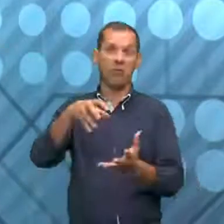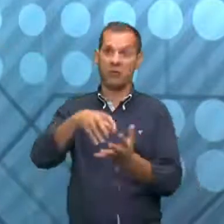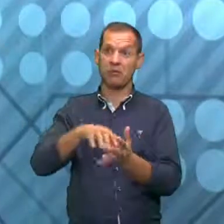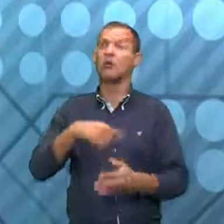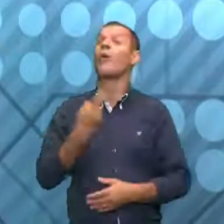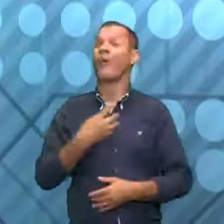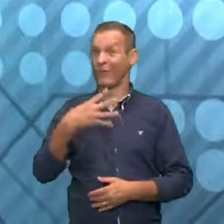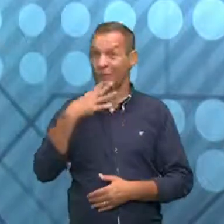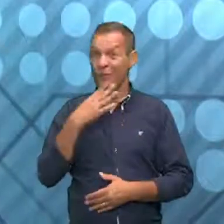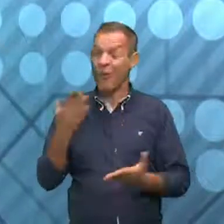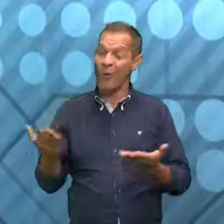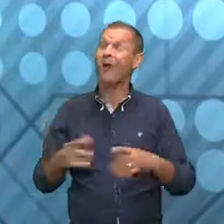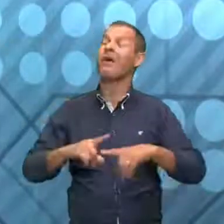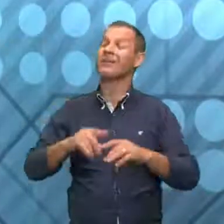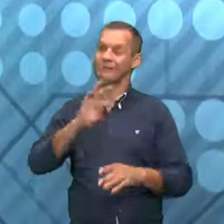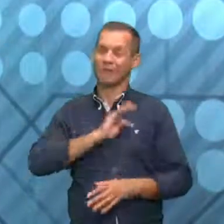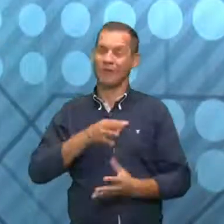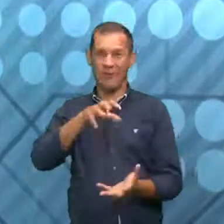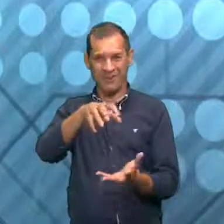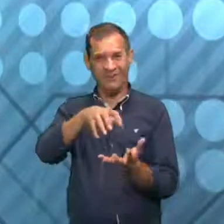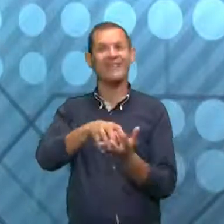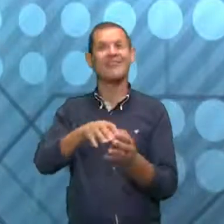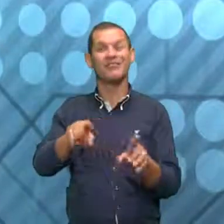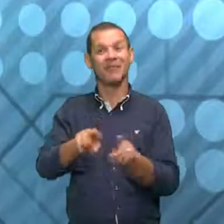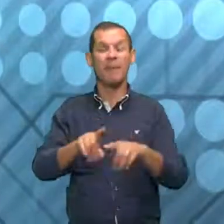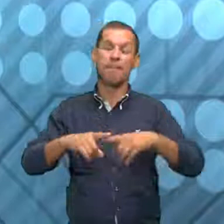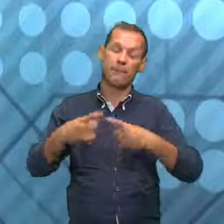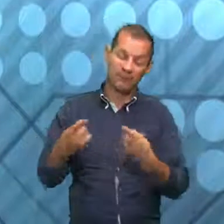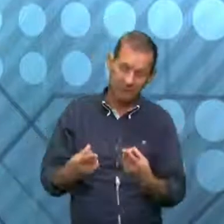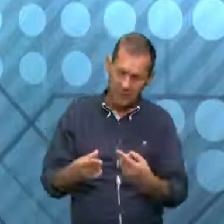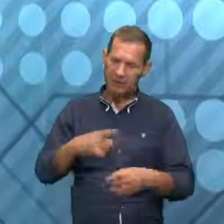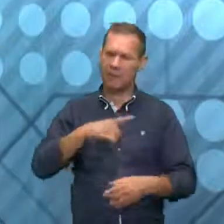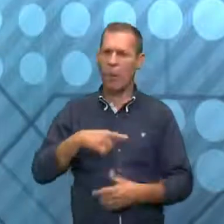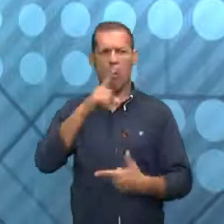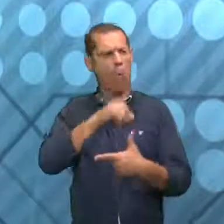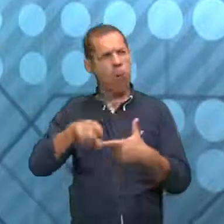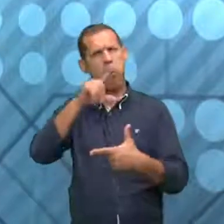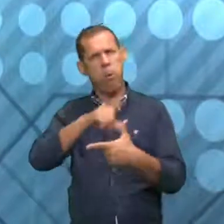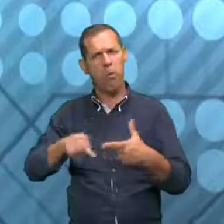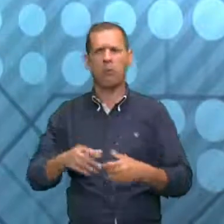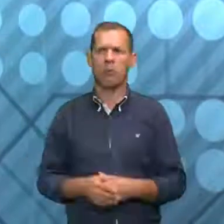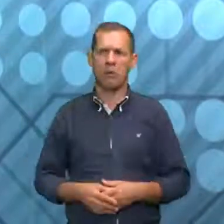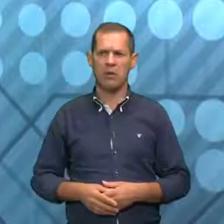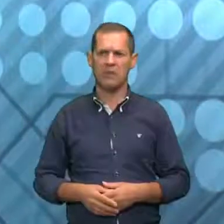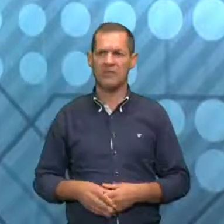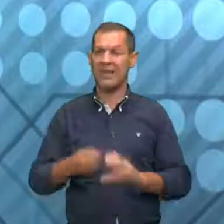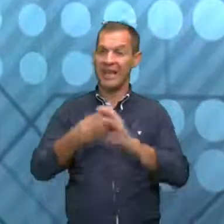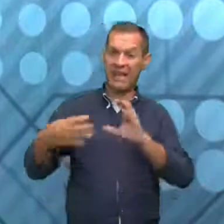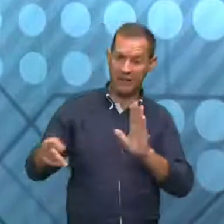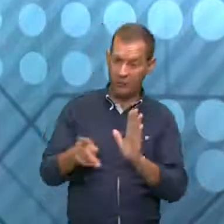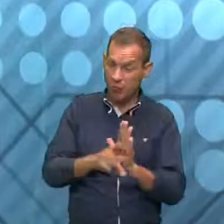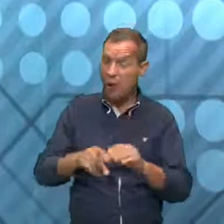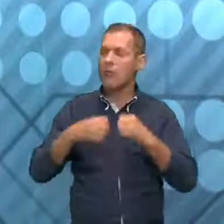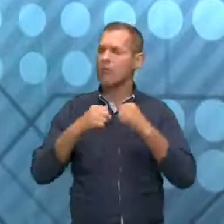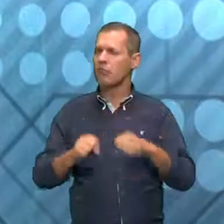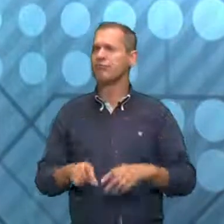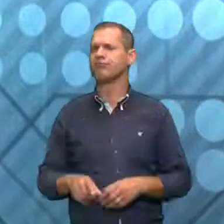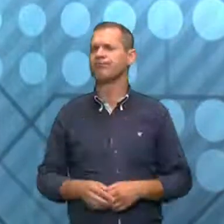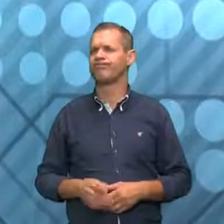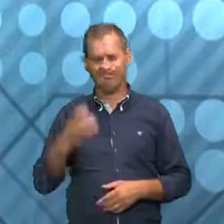criptografia que a gente conhece hoje, mas é uma técnica de criptografia. Existem alguns problemas bastante característicos e que podem